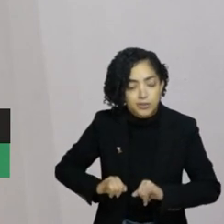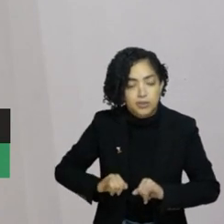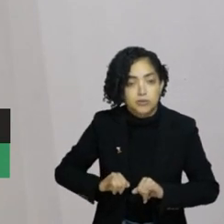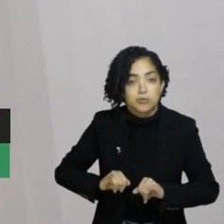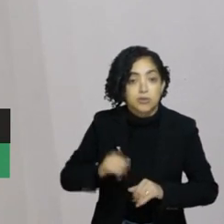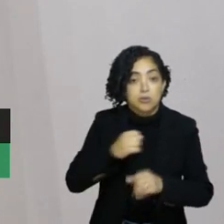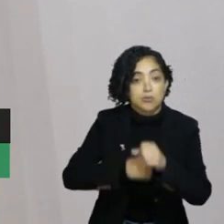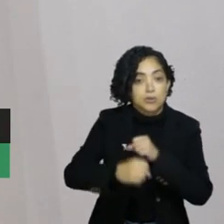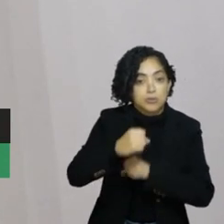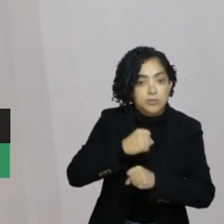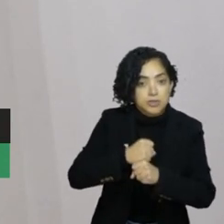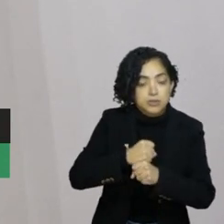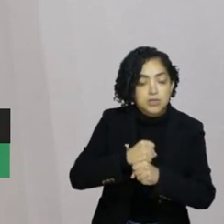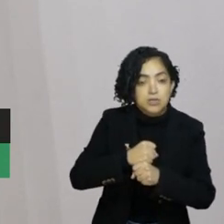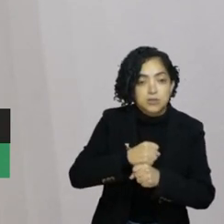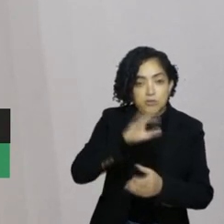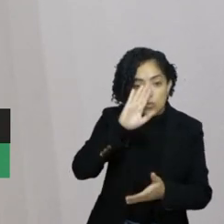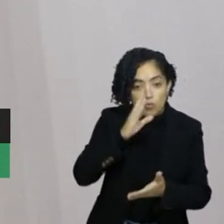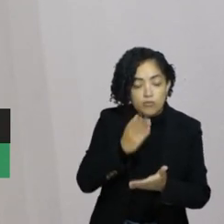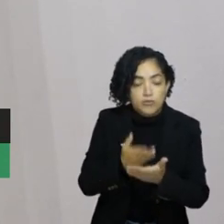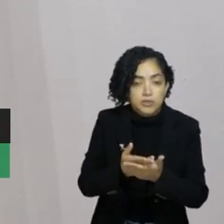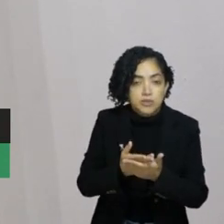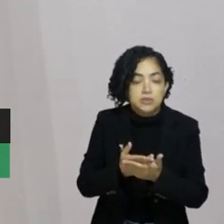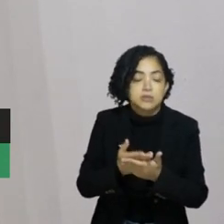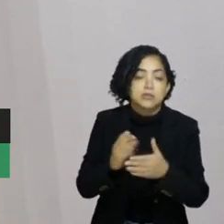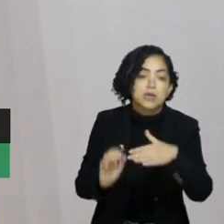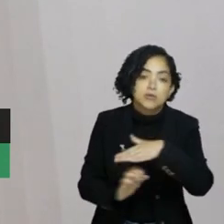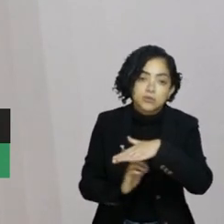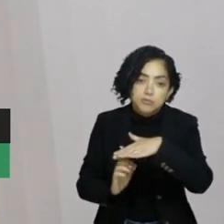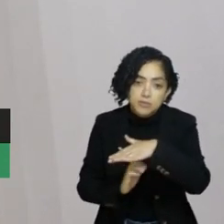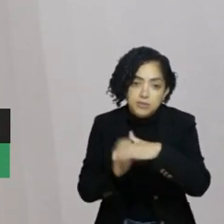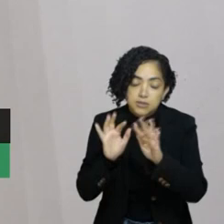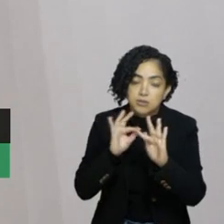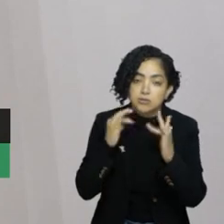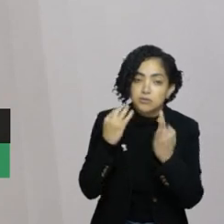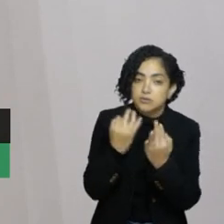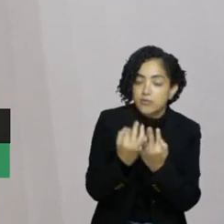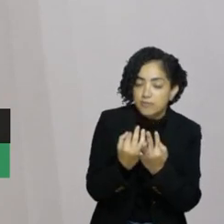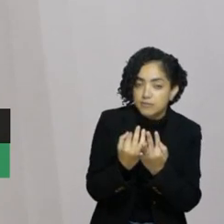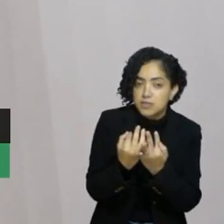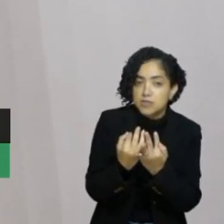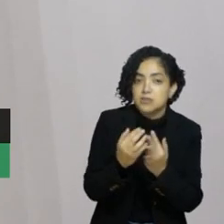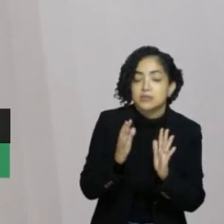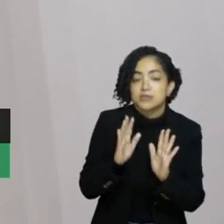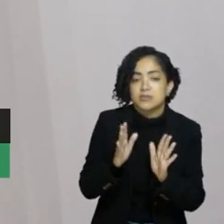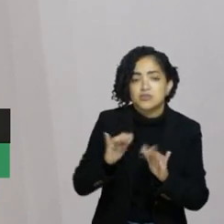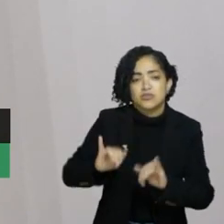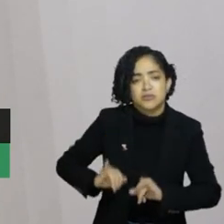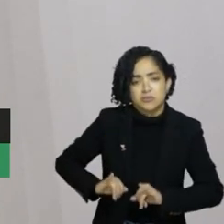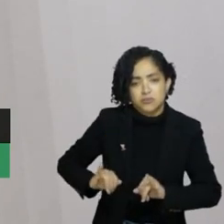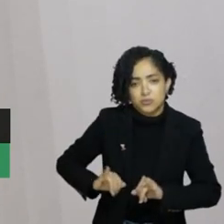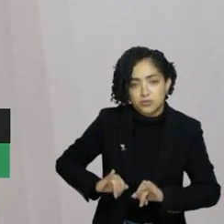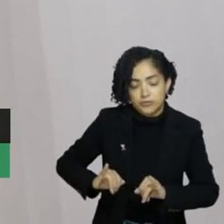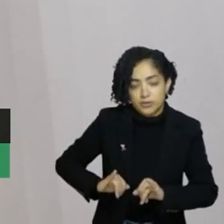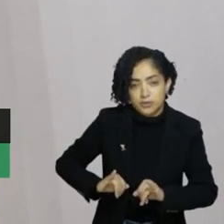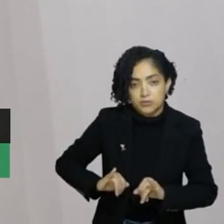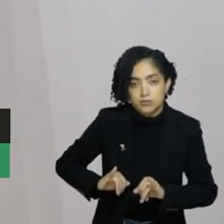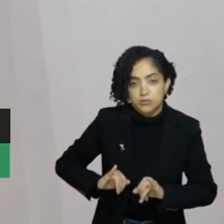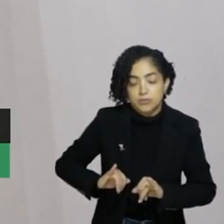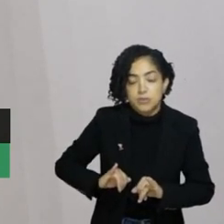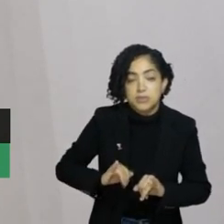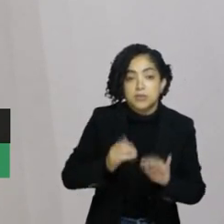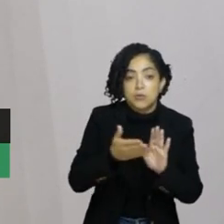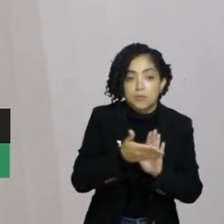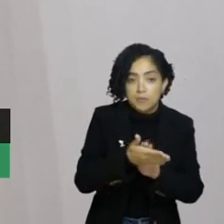Temos que dar confiança aos empresários e às famílias que já tanto sofrem. Então,